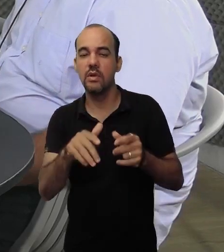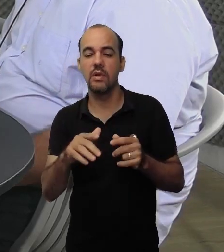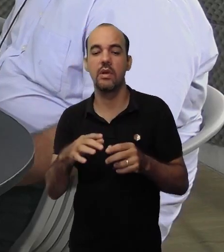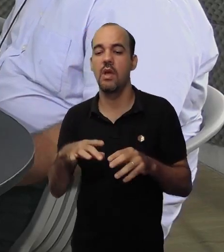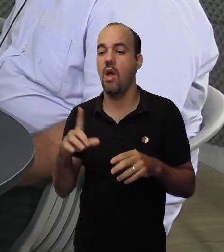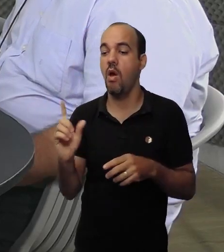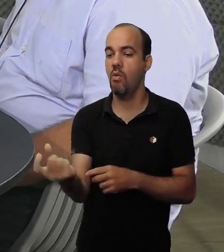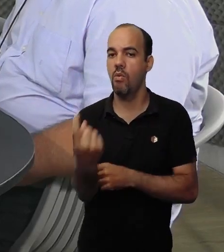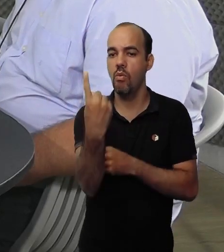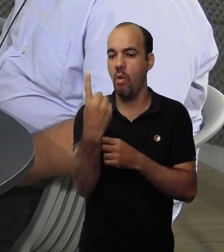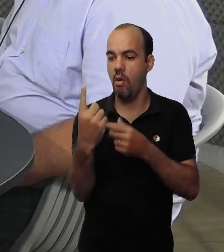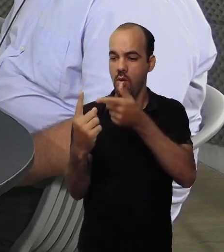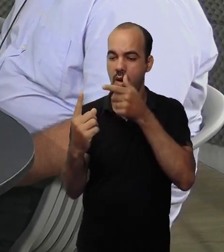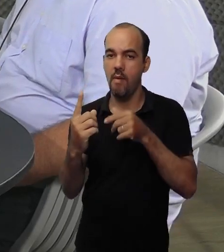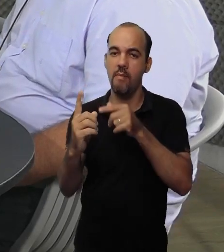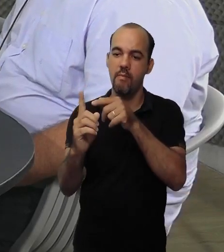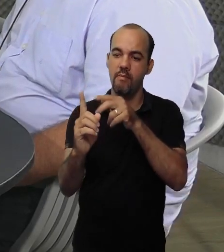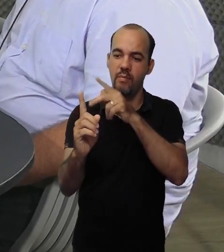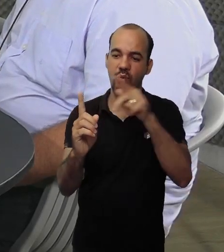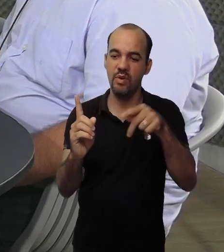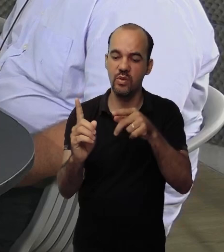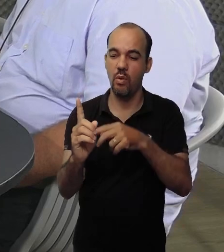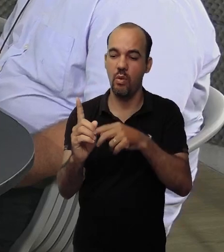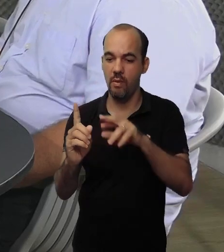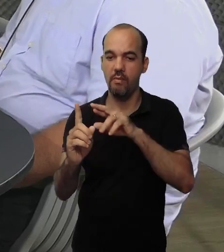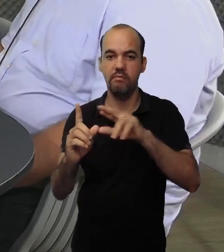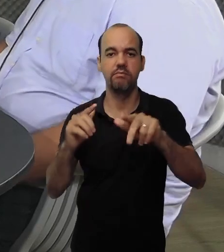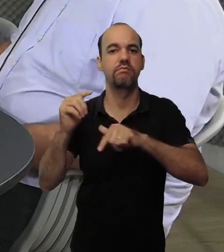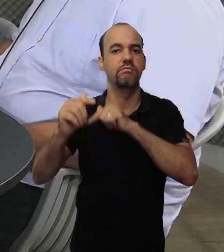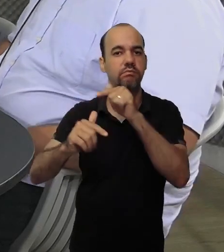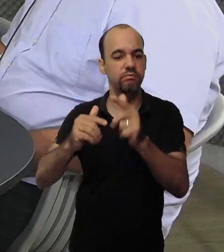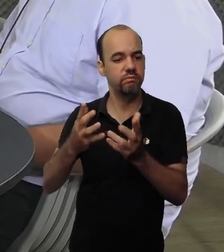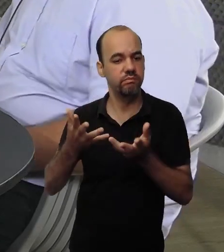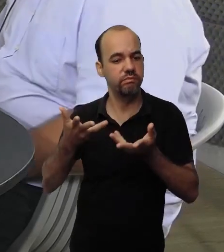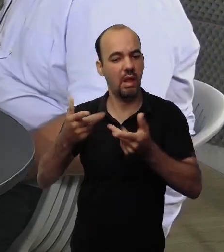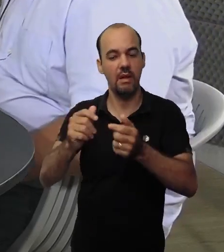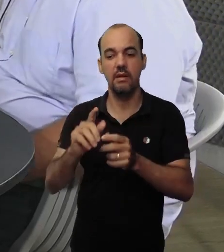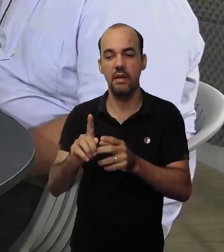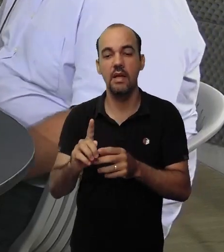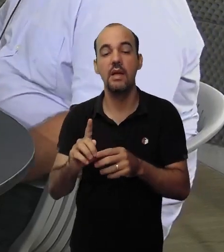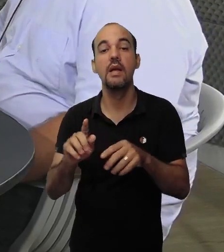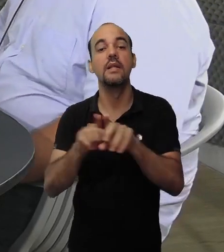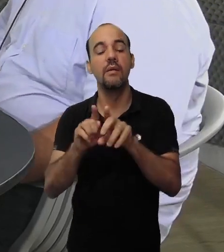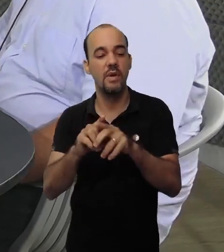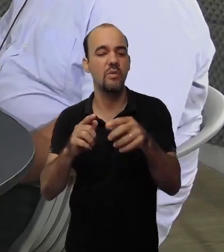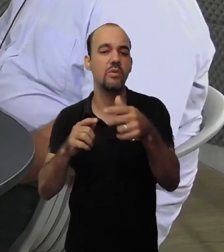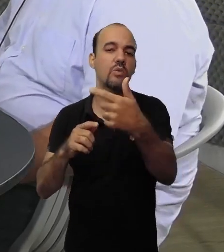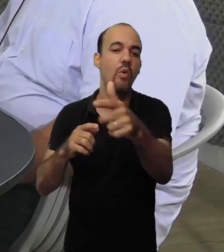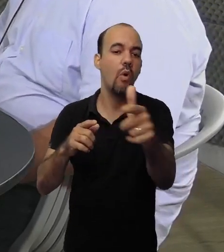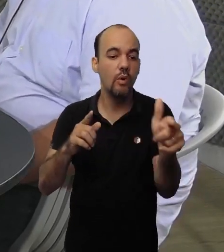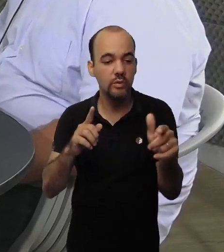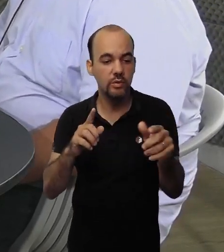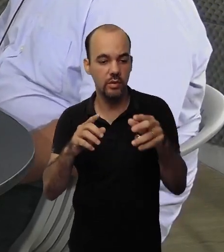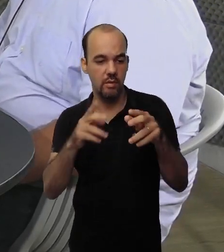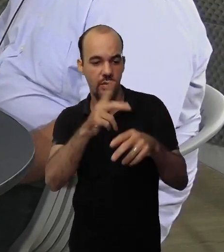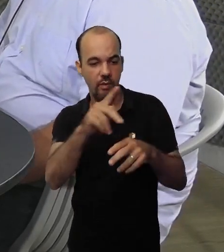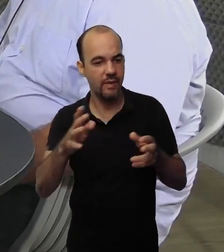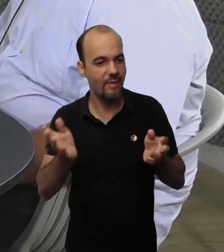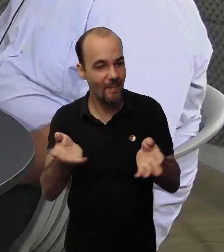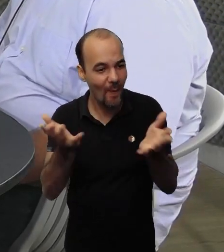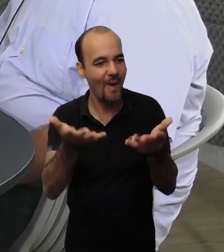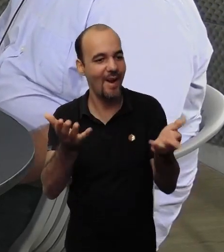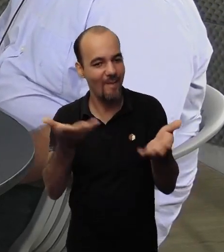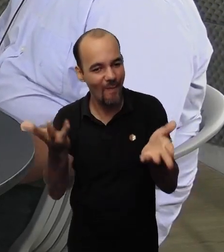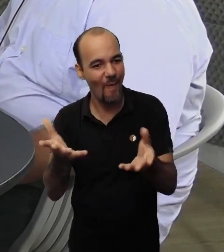vocês, enquanto regionais, atuarem nesse tipo de comunicação e tentar motivar os outros professores, como a professora Luciana colocou, a